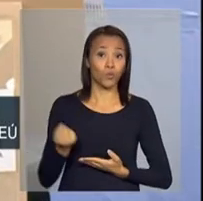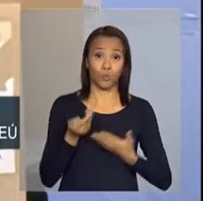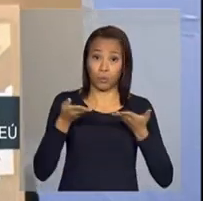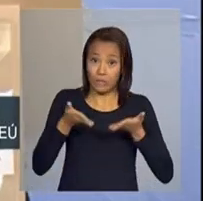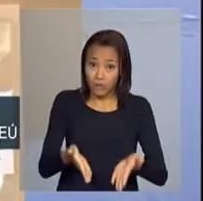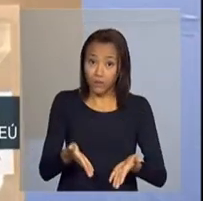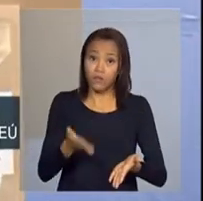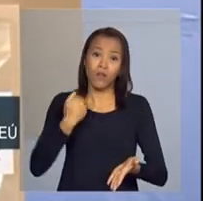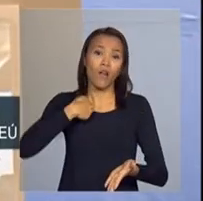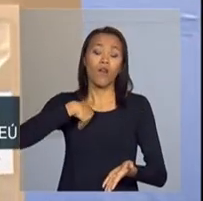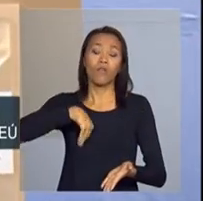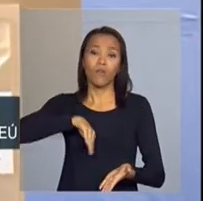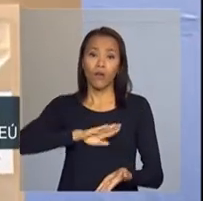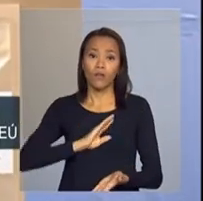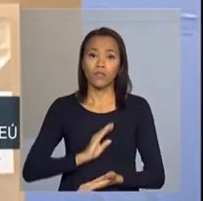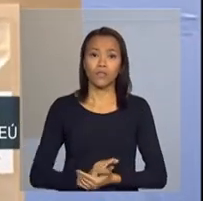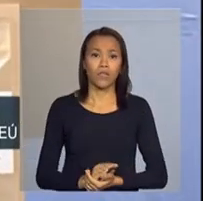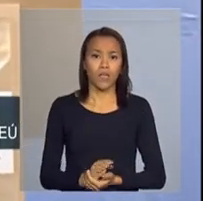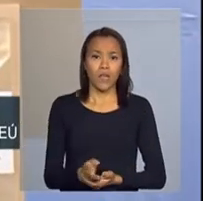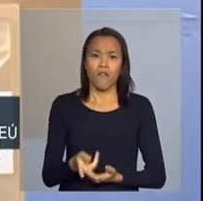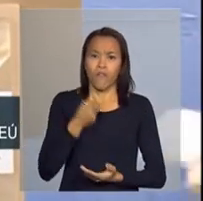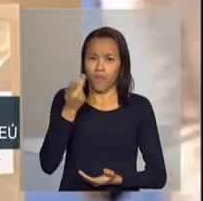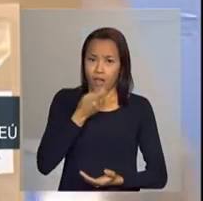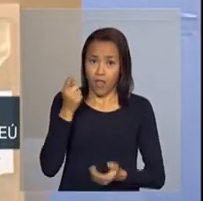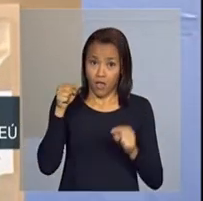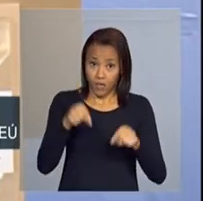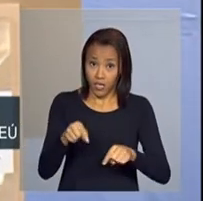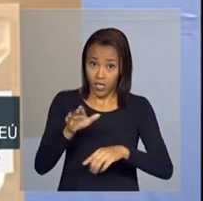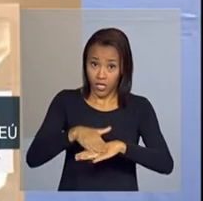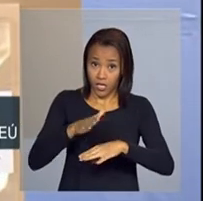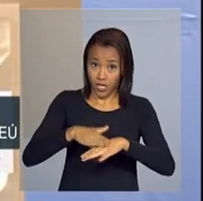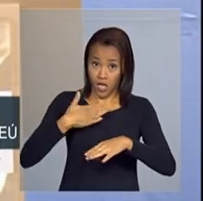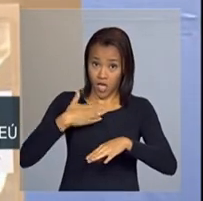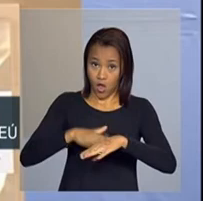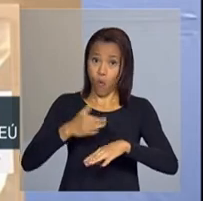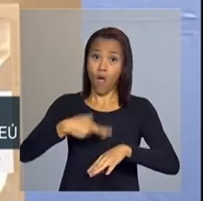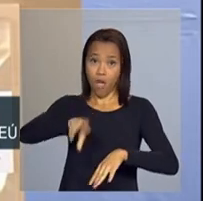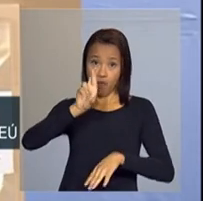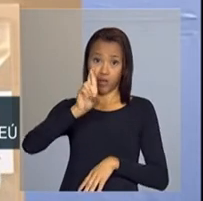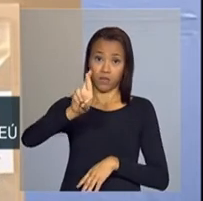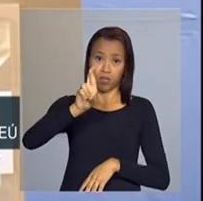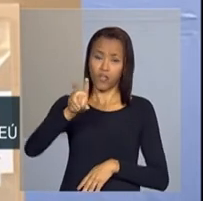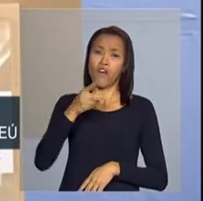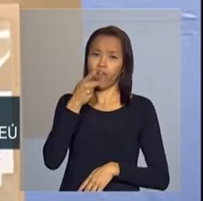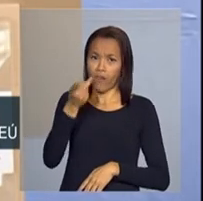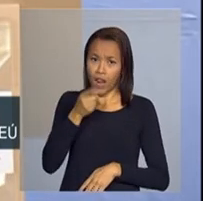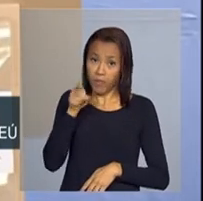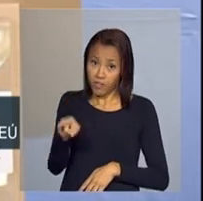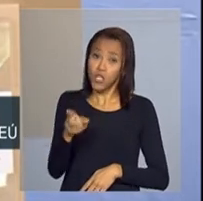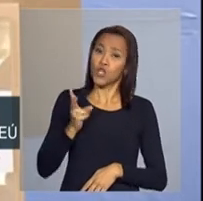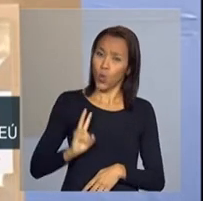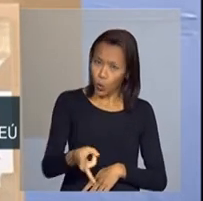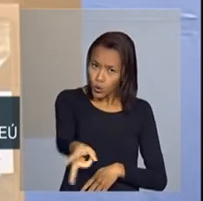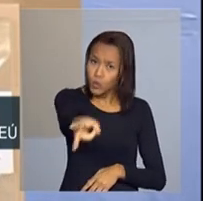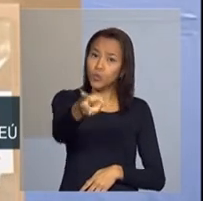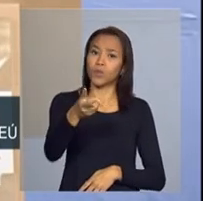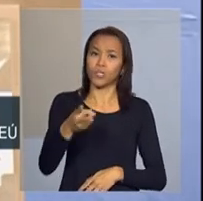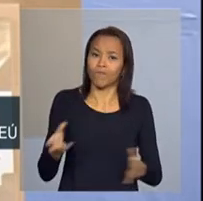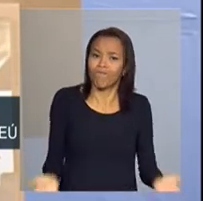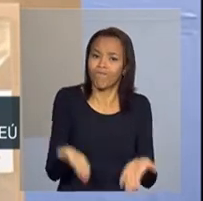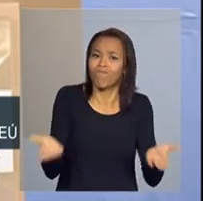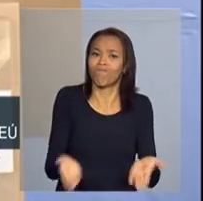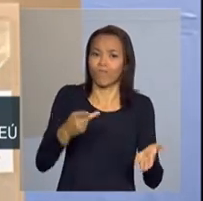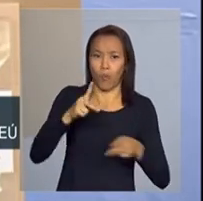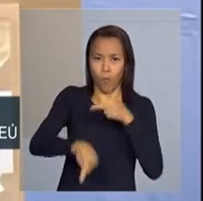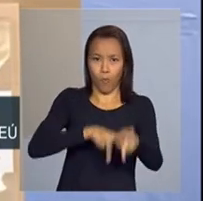Não posso me furtar para, em nome do povo que represento, pedir-lhe que continue investindo nessa gente e